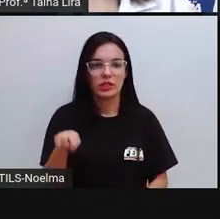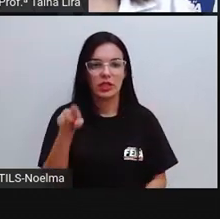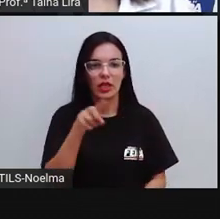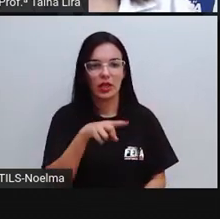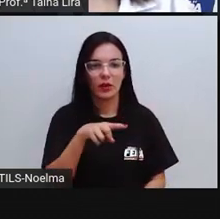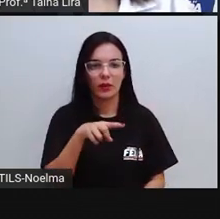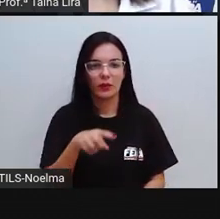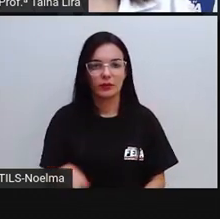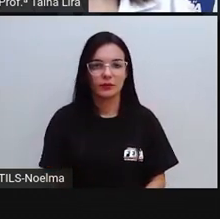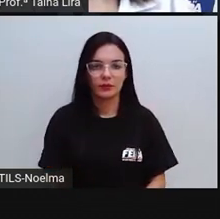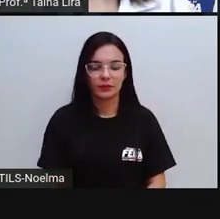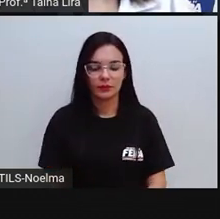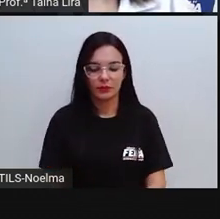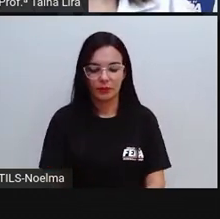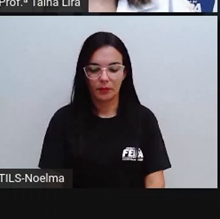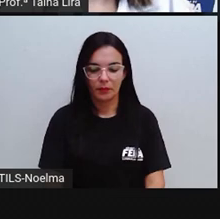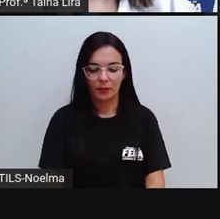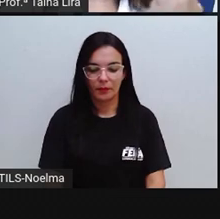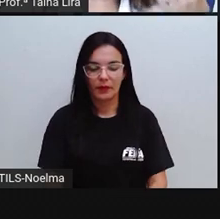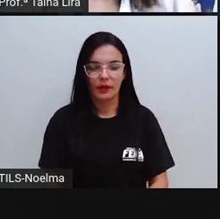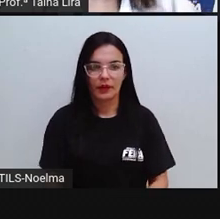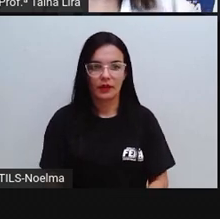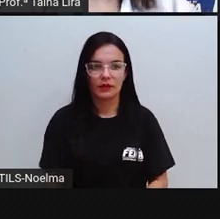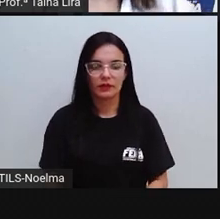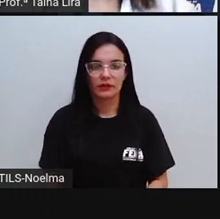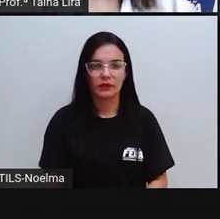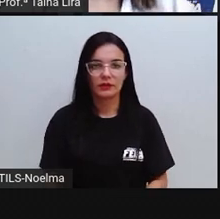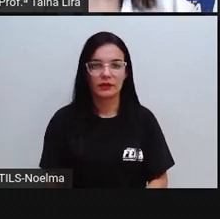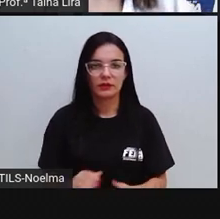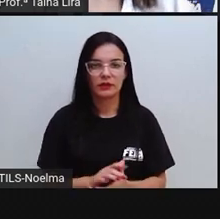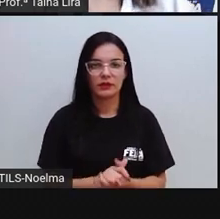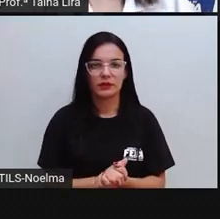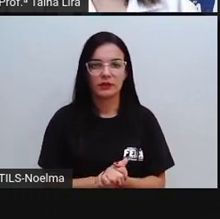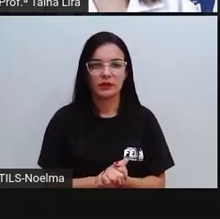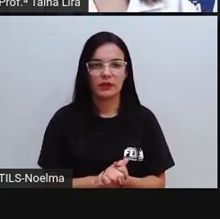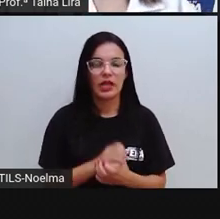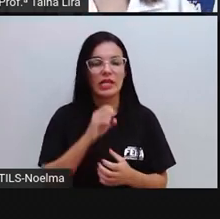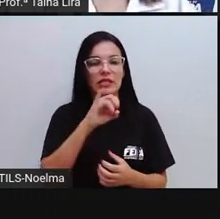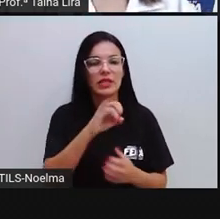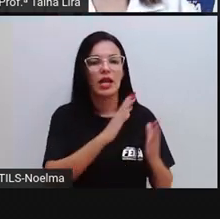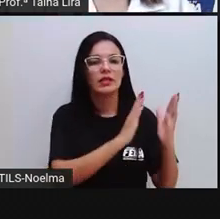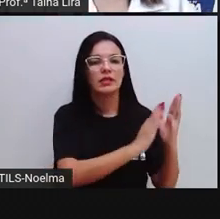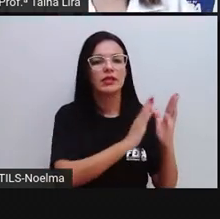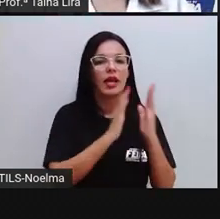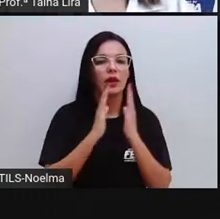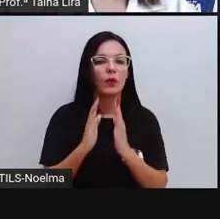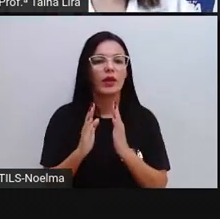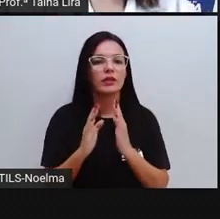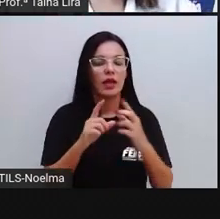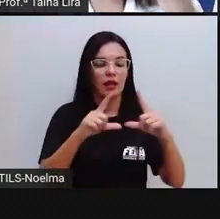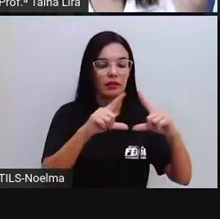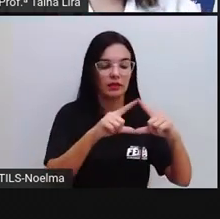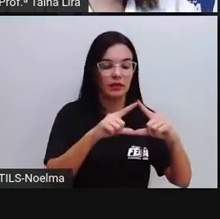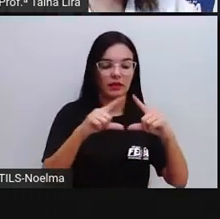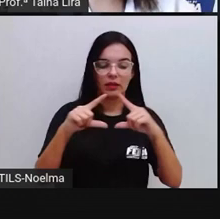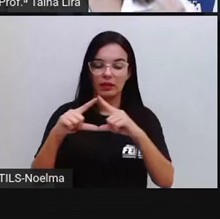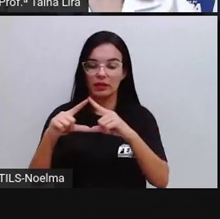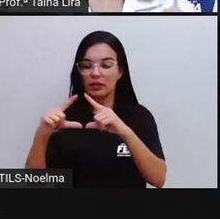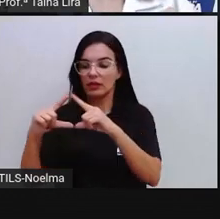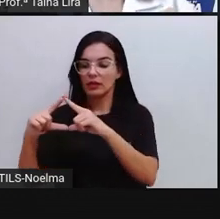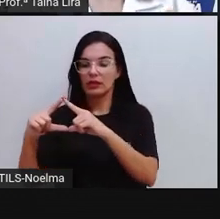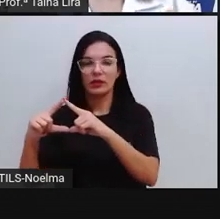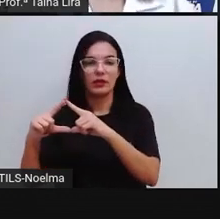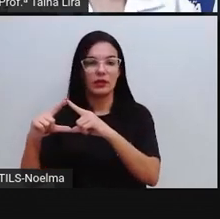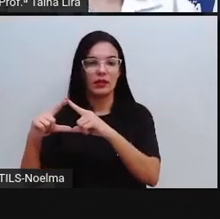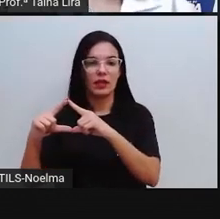ó. Um, dois, três triângulos. Se eu for completar essa sequência, o que é que eu coloco ali depois desses três?